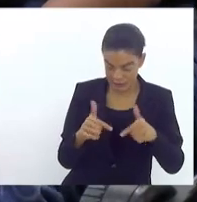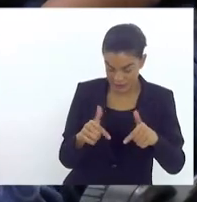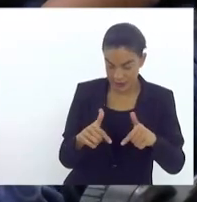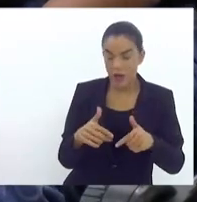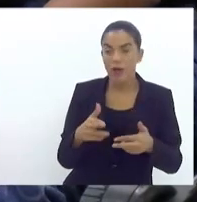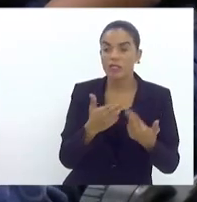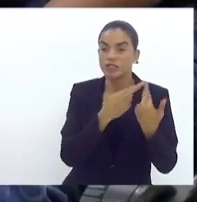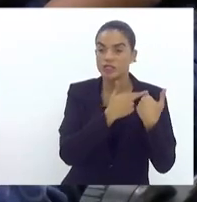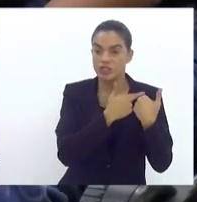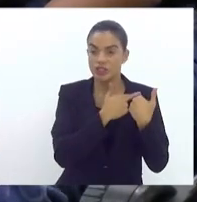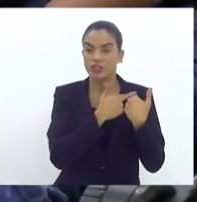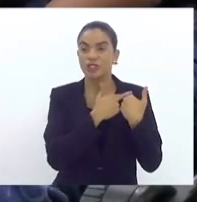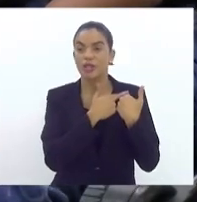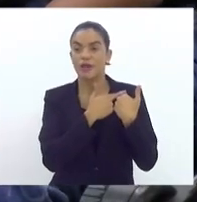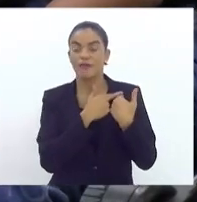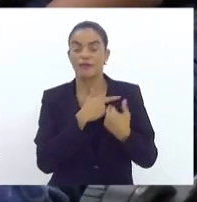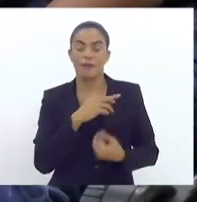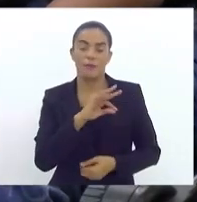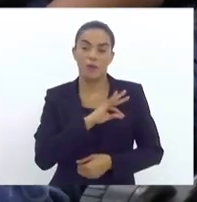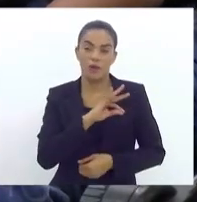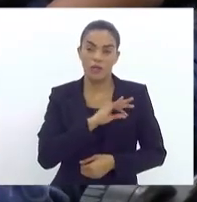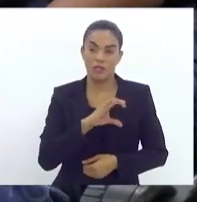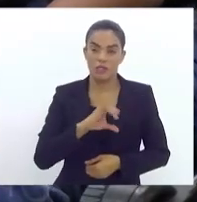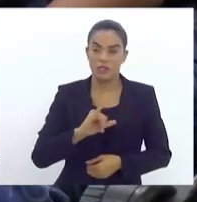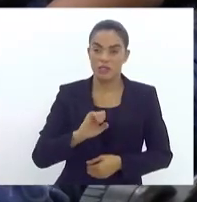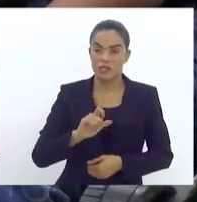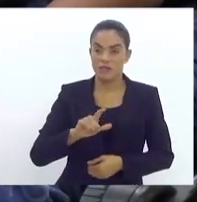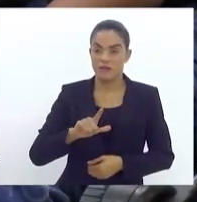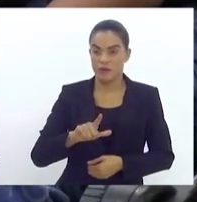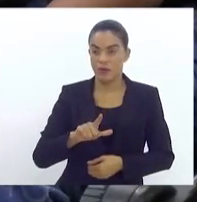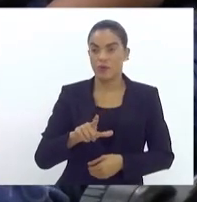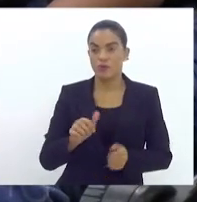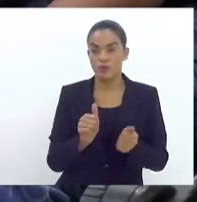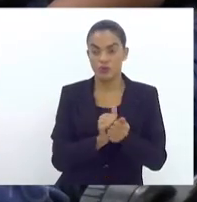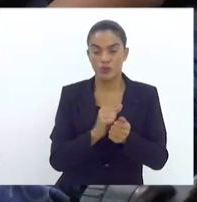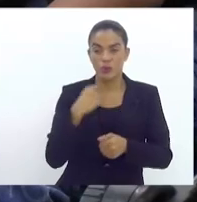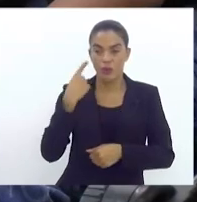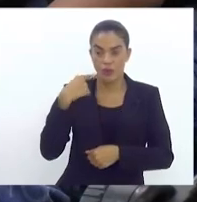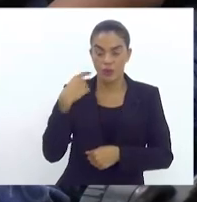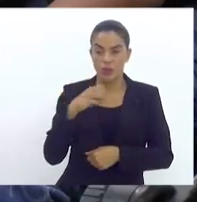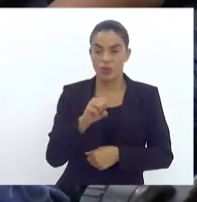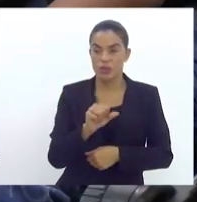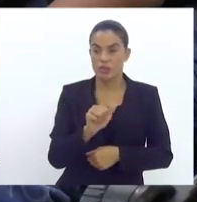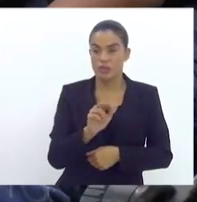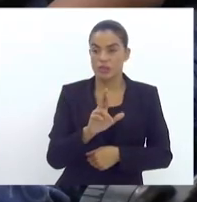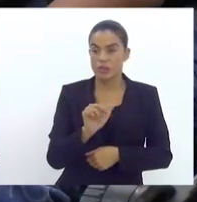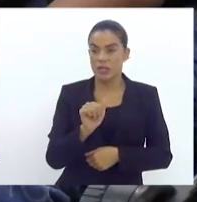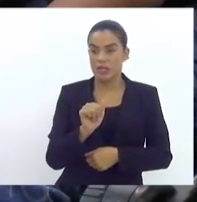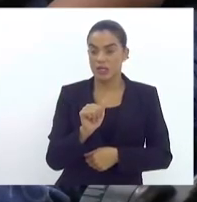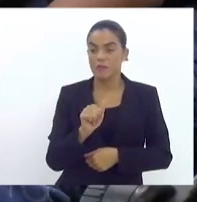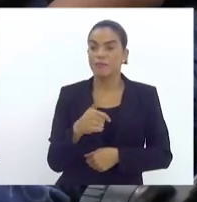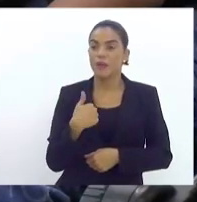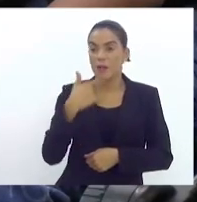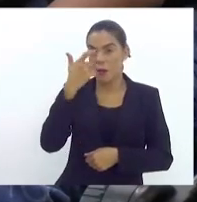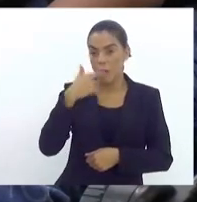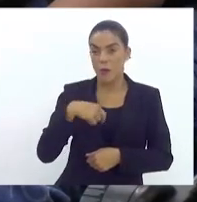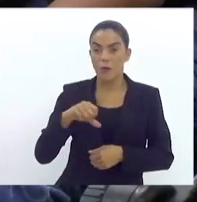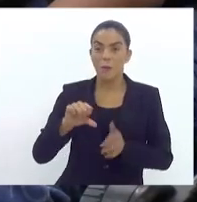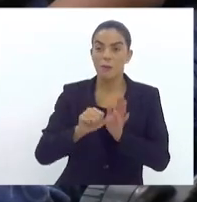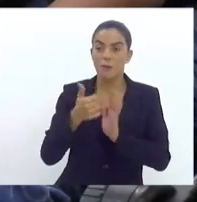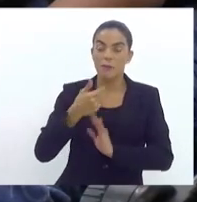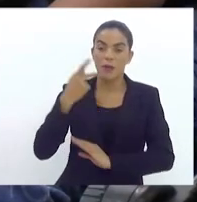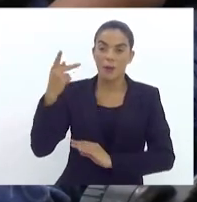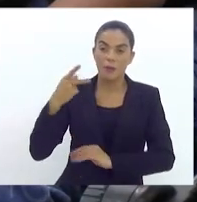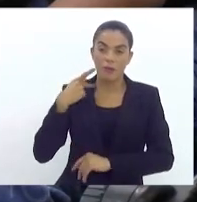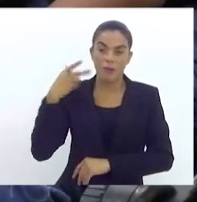chefia do gabinete do da Polícia Civil do secretário Fernando junto com a Doutora Renata Assis eu sou o primeiro promotor de justiça Inclusive